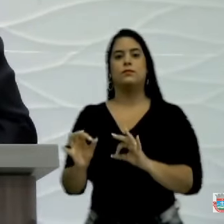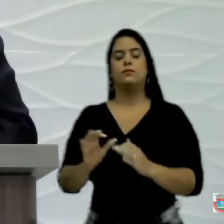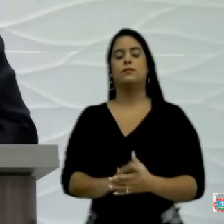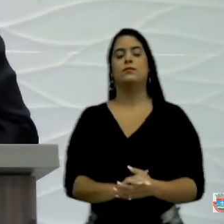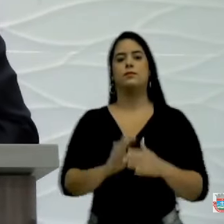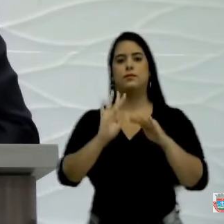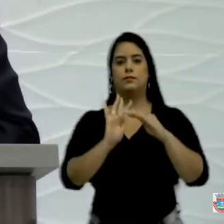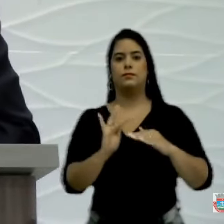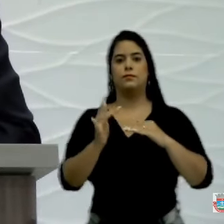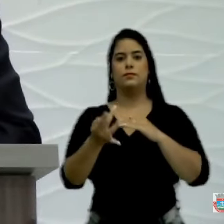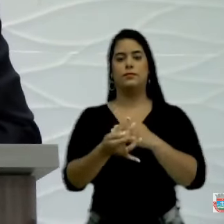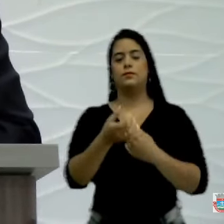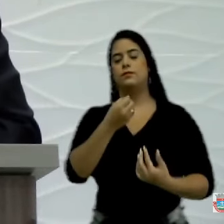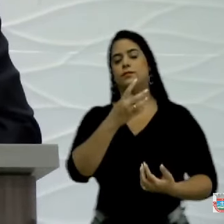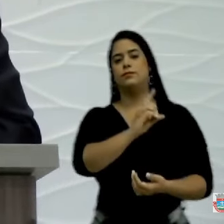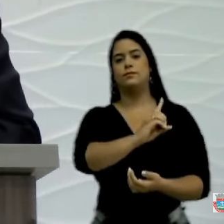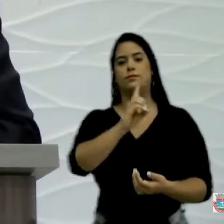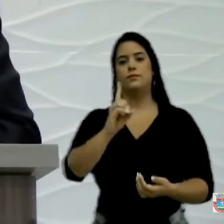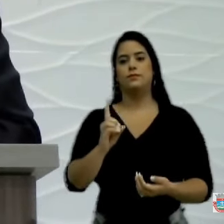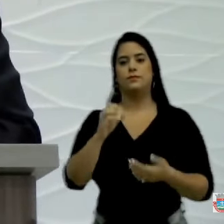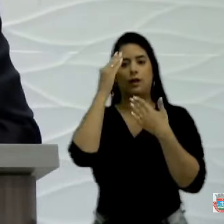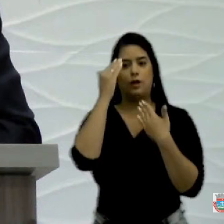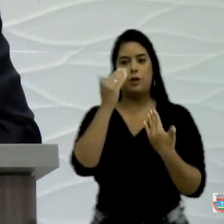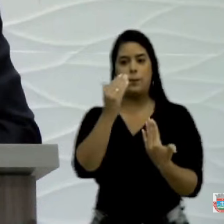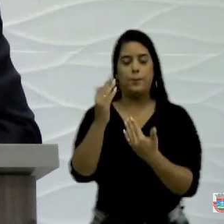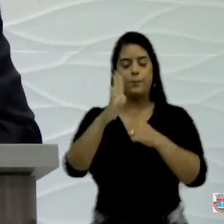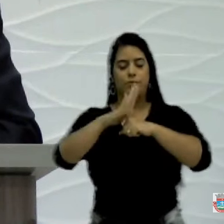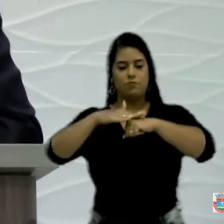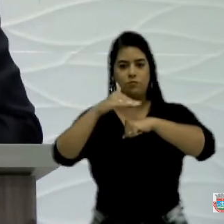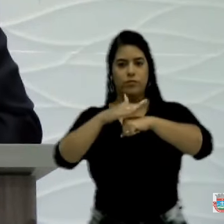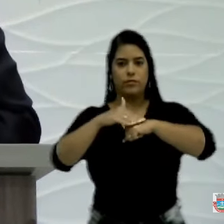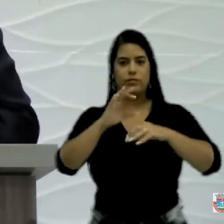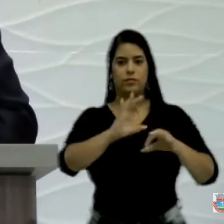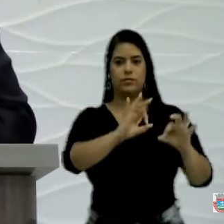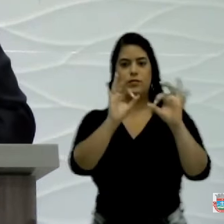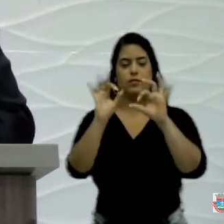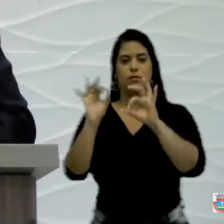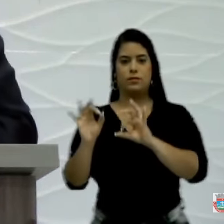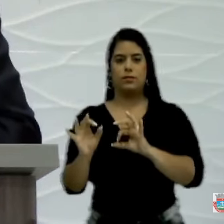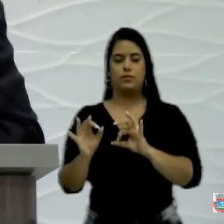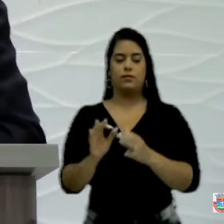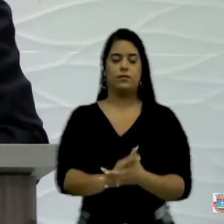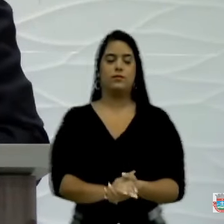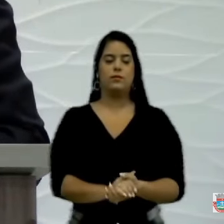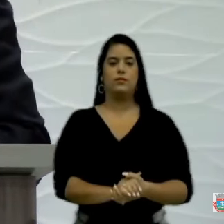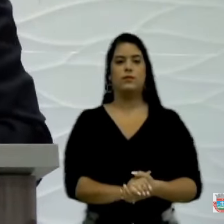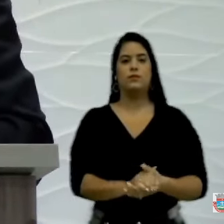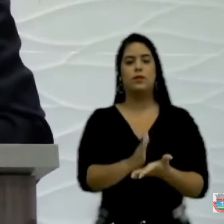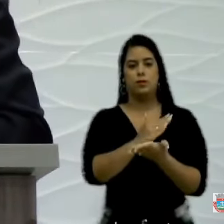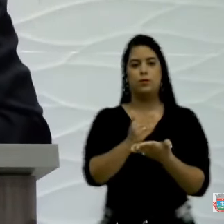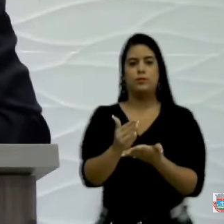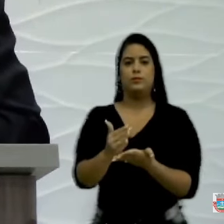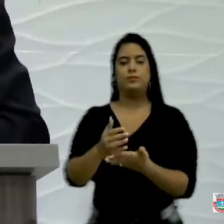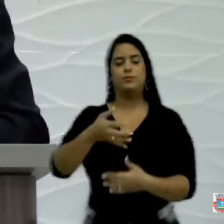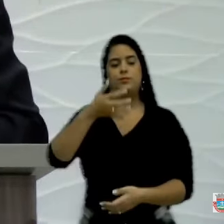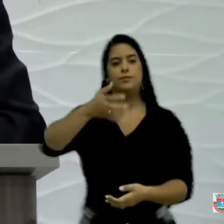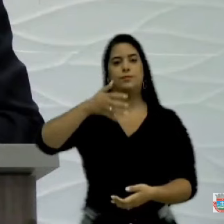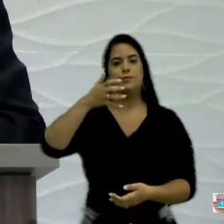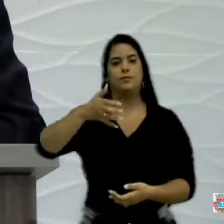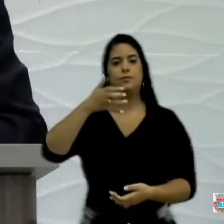da rede social, o nosso bom dia, obrigado pelo carinho da audiência. Estamos iniciando nossas